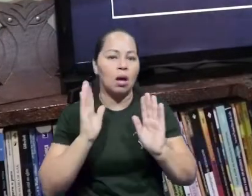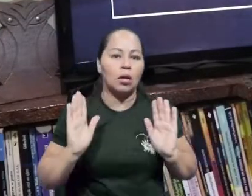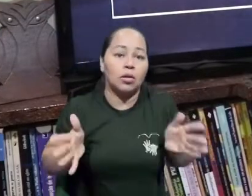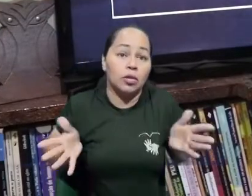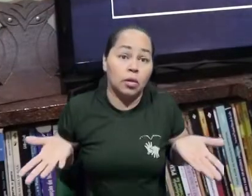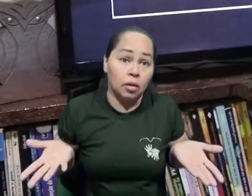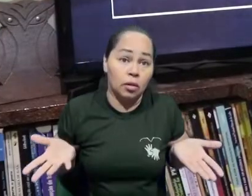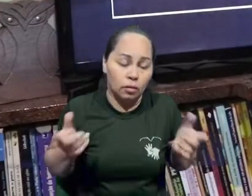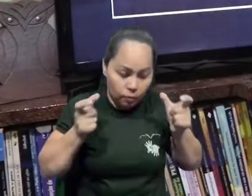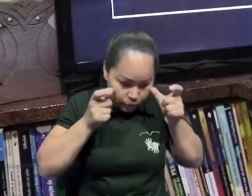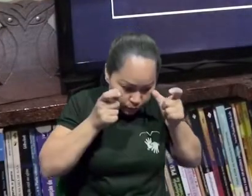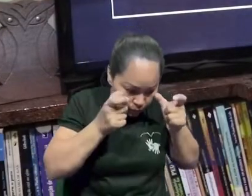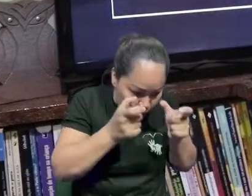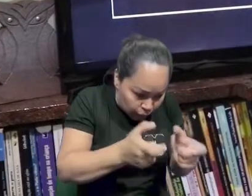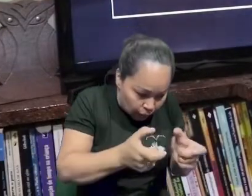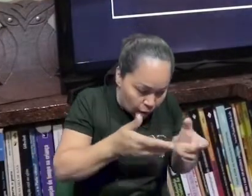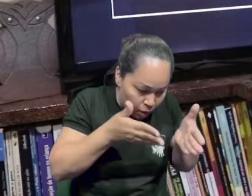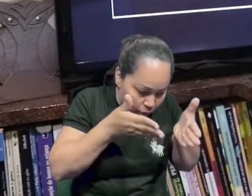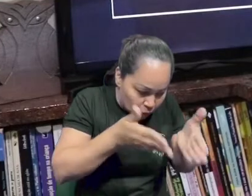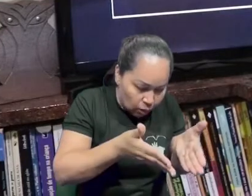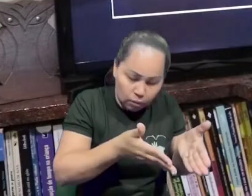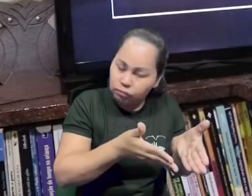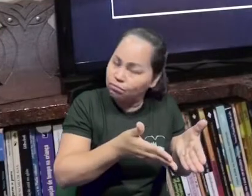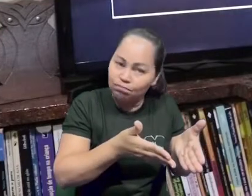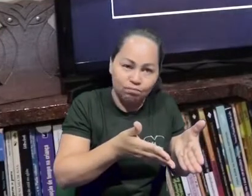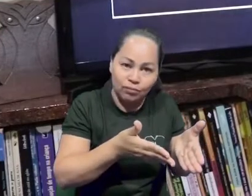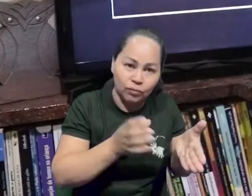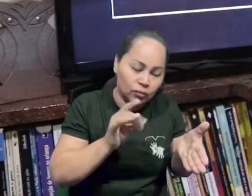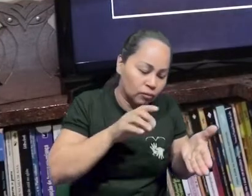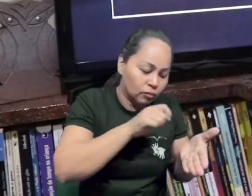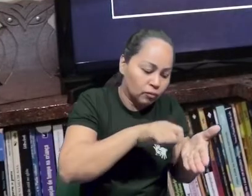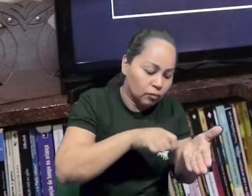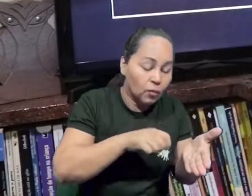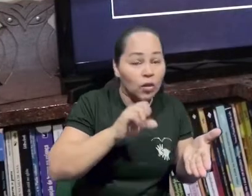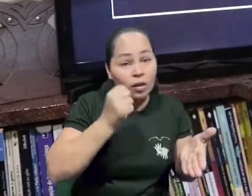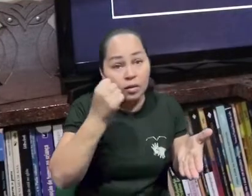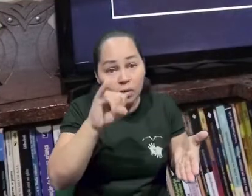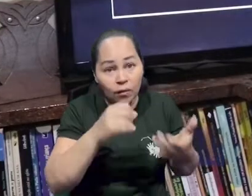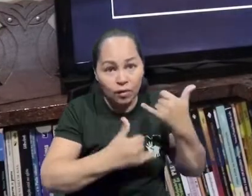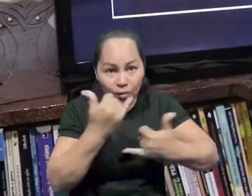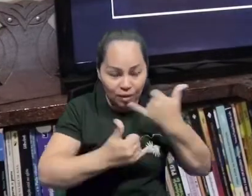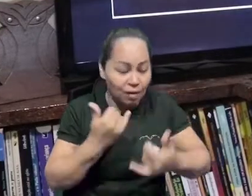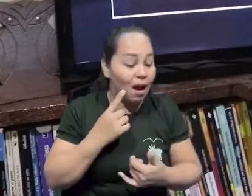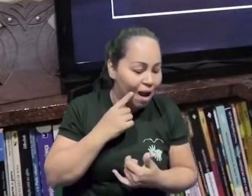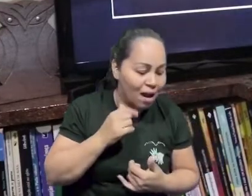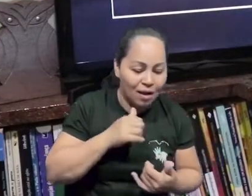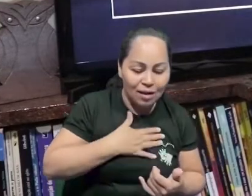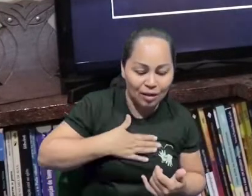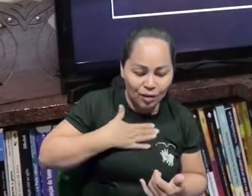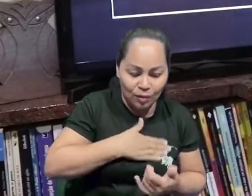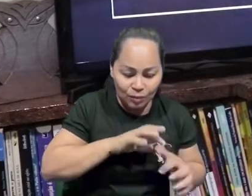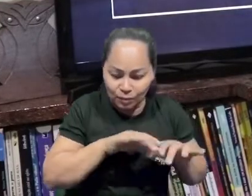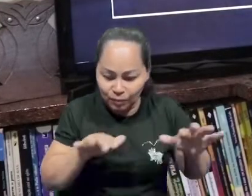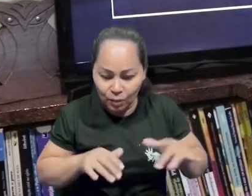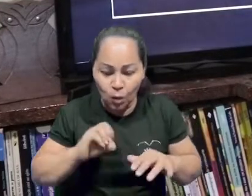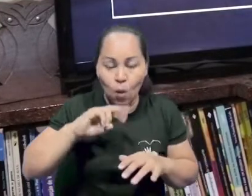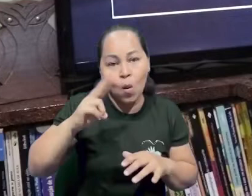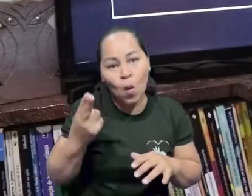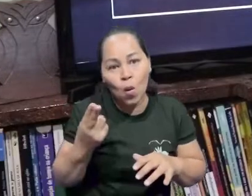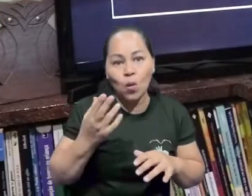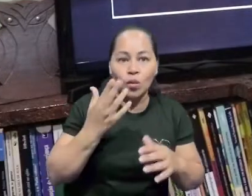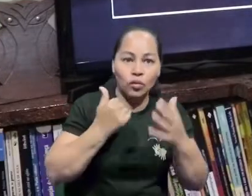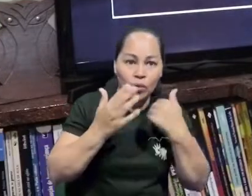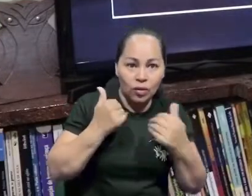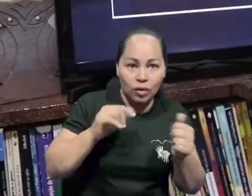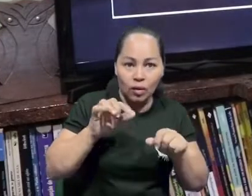atenção. Interesse se desenvolve quando em atividades lúdicas e muitas vezes voltada para